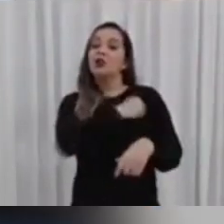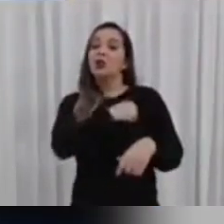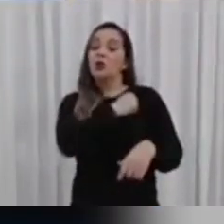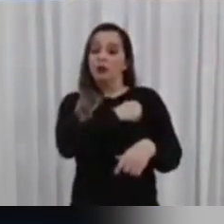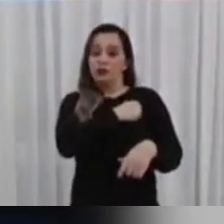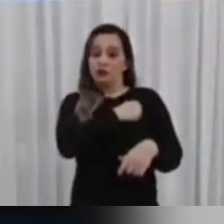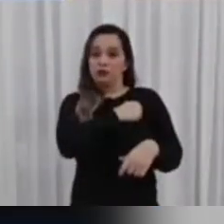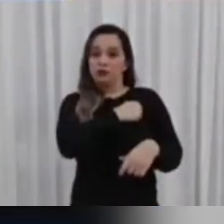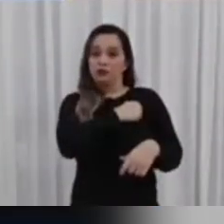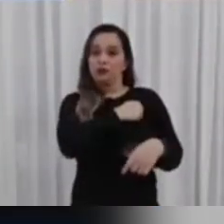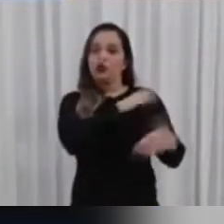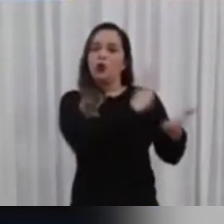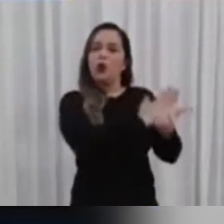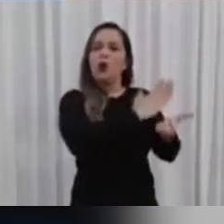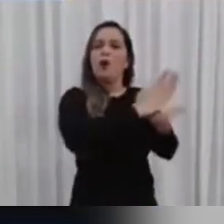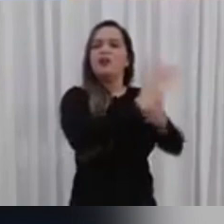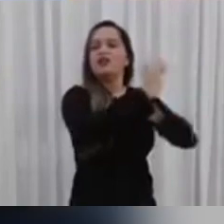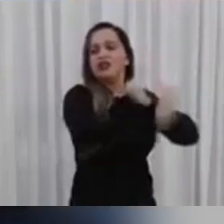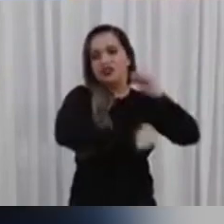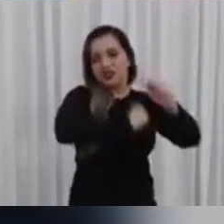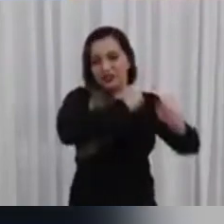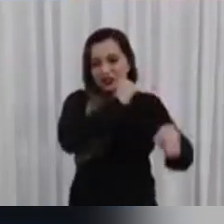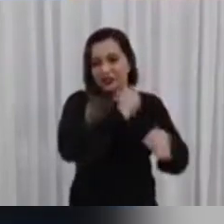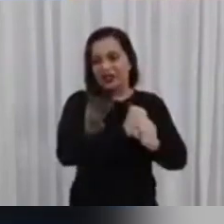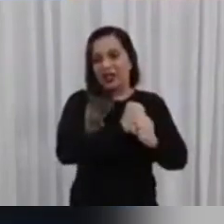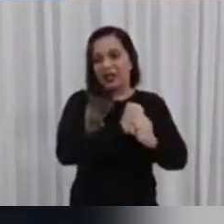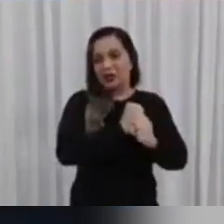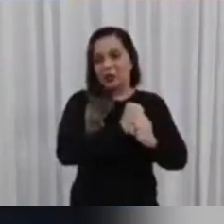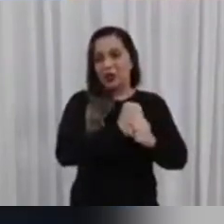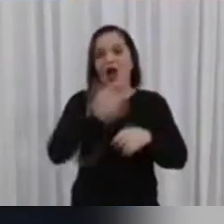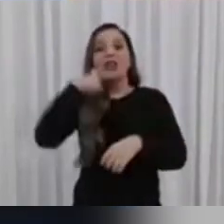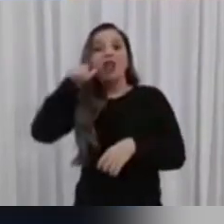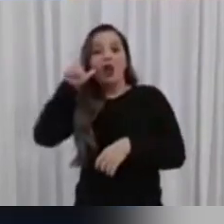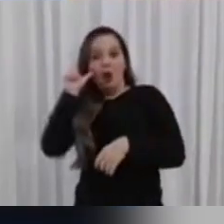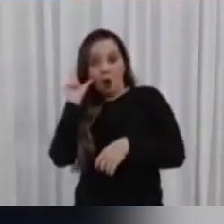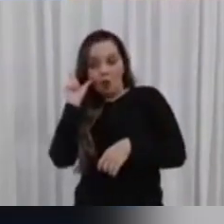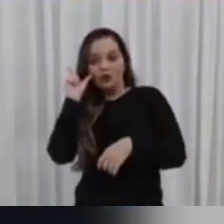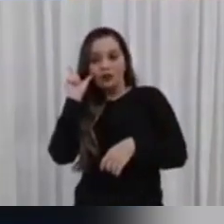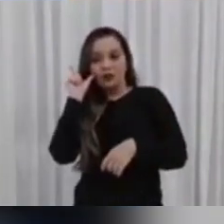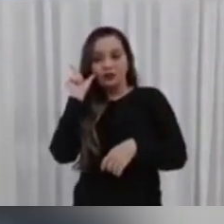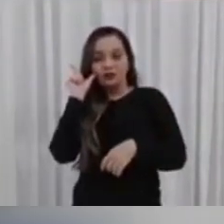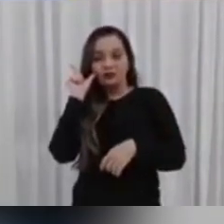janeiro até 7/11, até ontem,